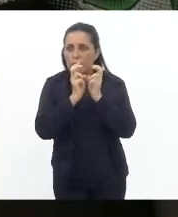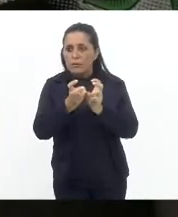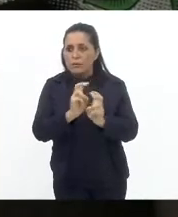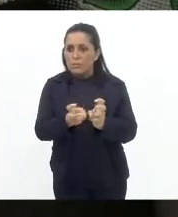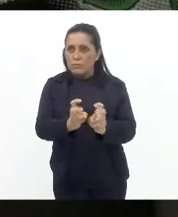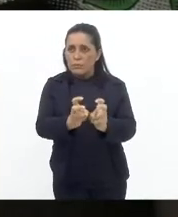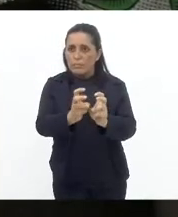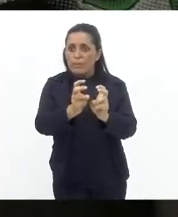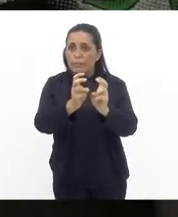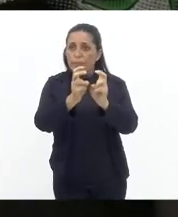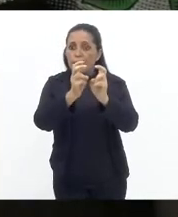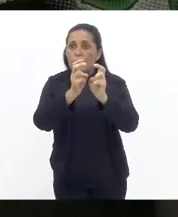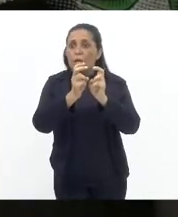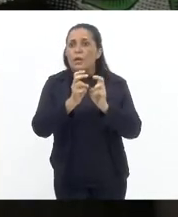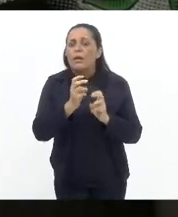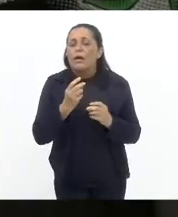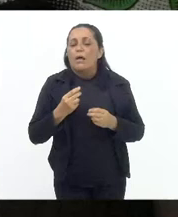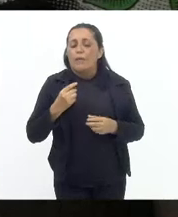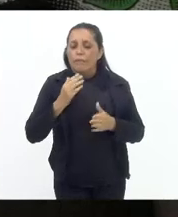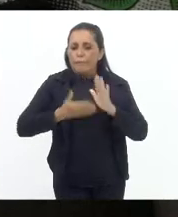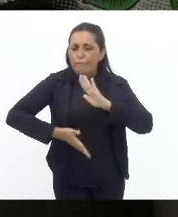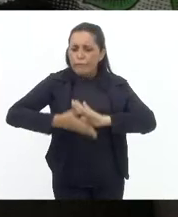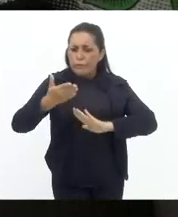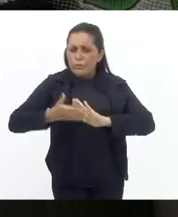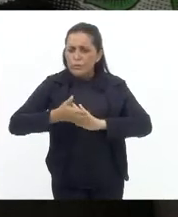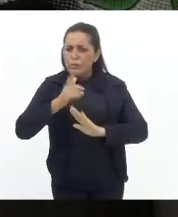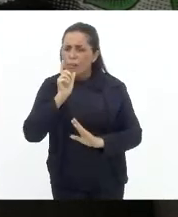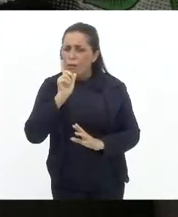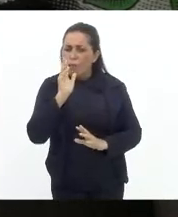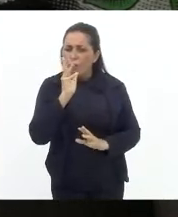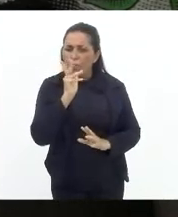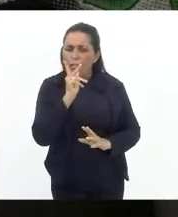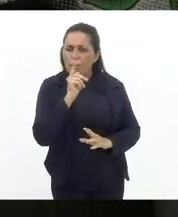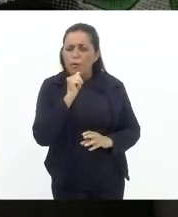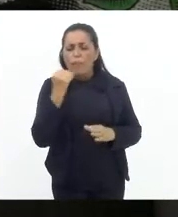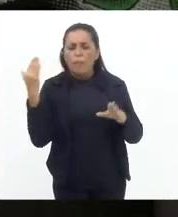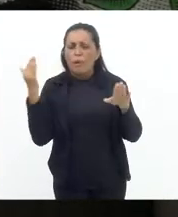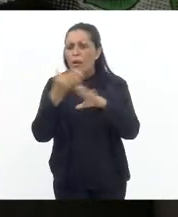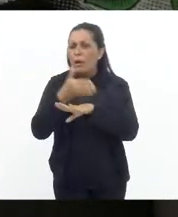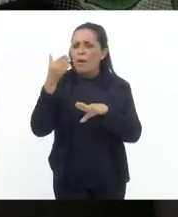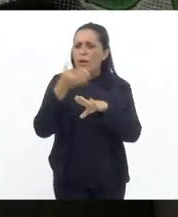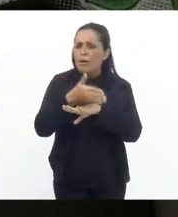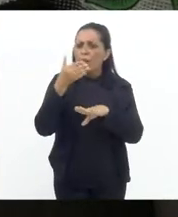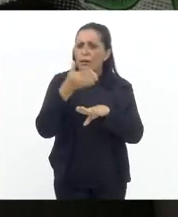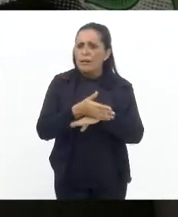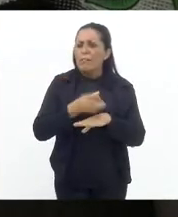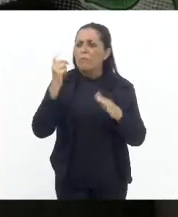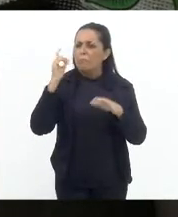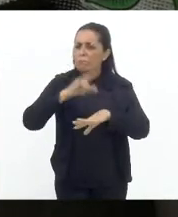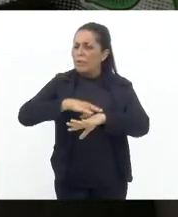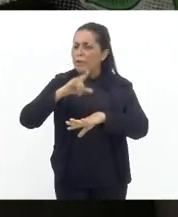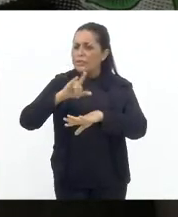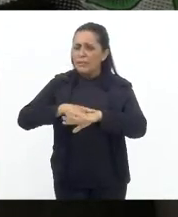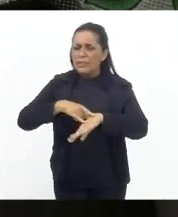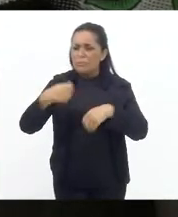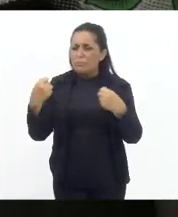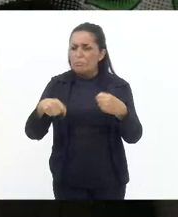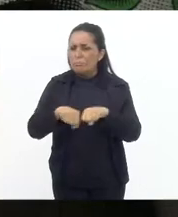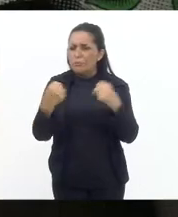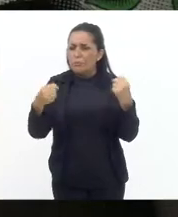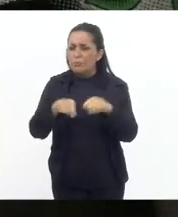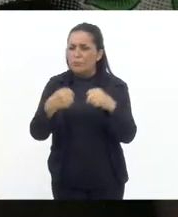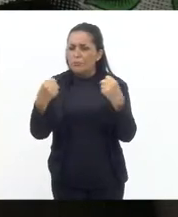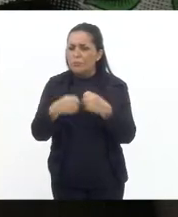composições duração das viagens falta de acessibilidade das estações construção de banheiro analisar as condições dos